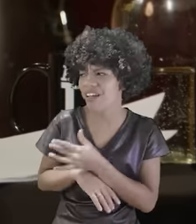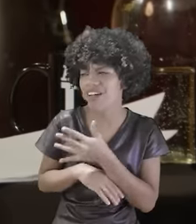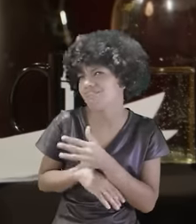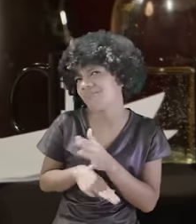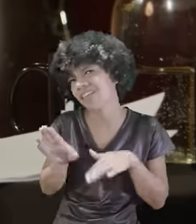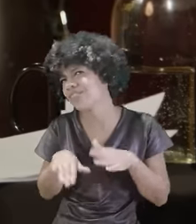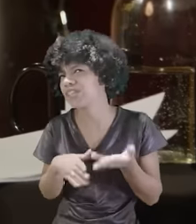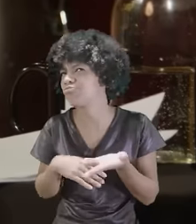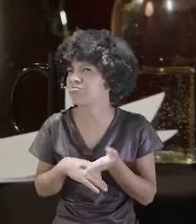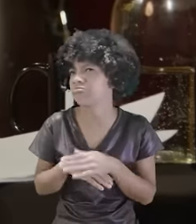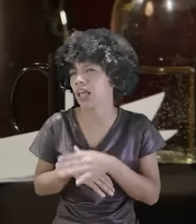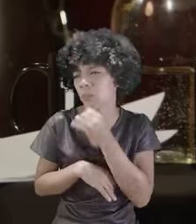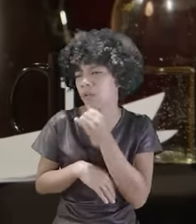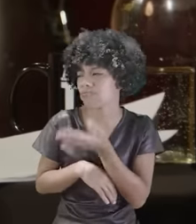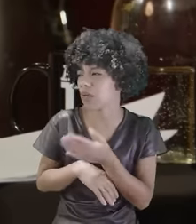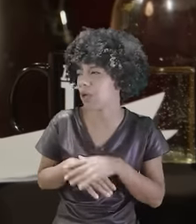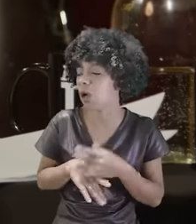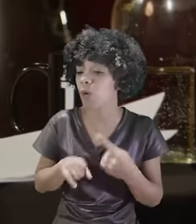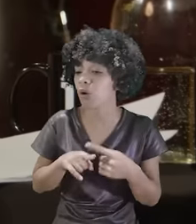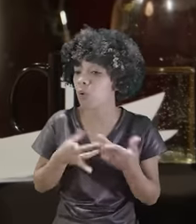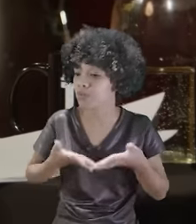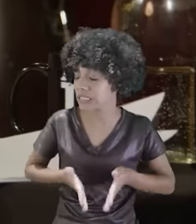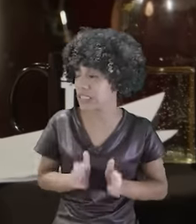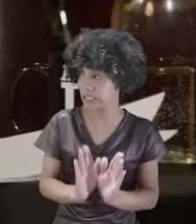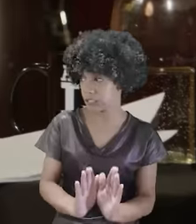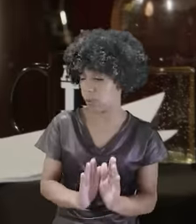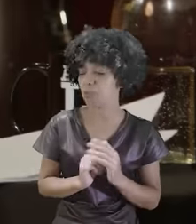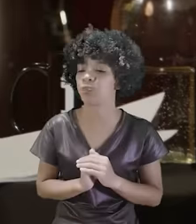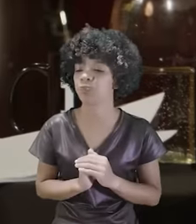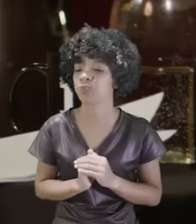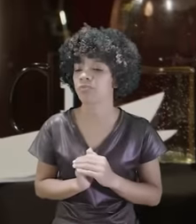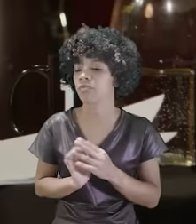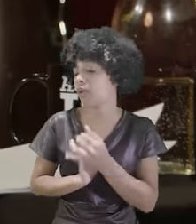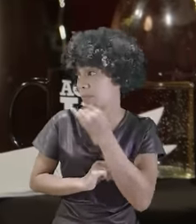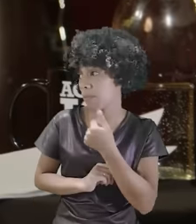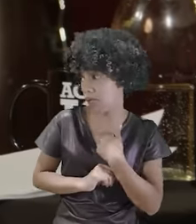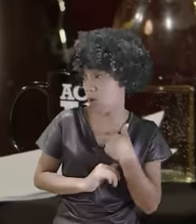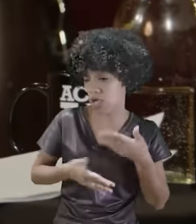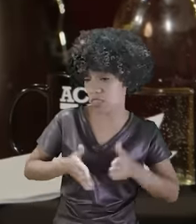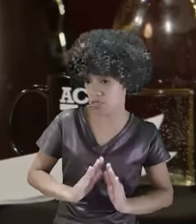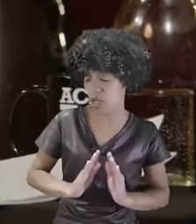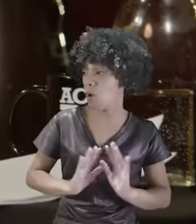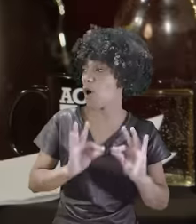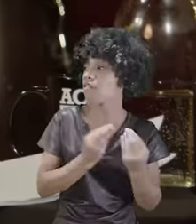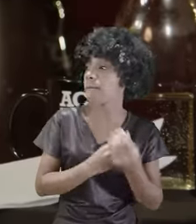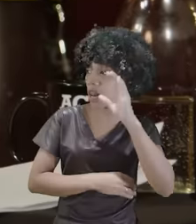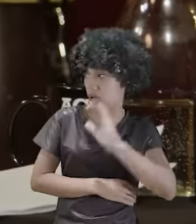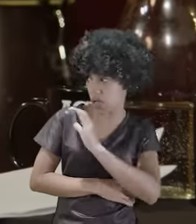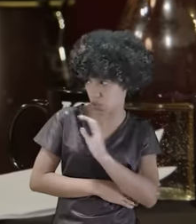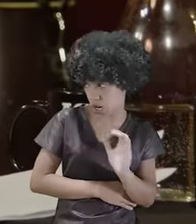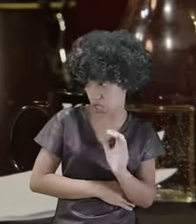vezes não por exemplo porque quando você nasceu eu nasci de uma família católica teu